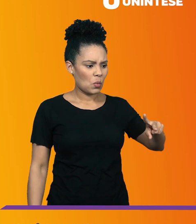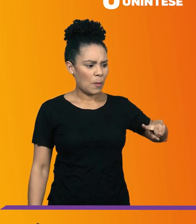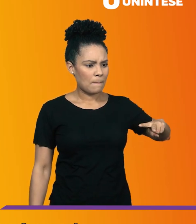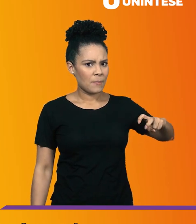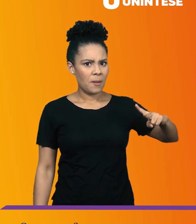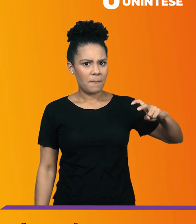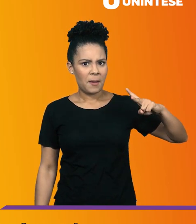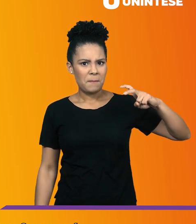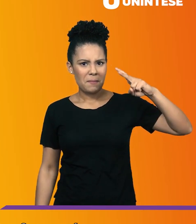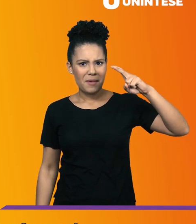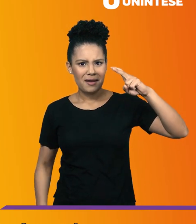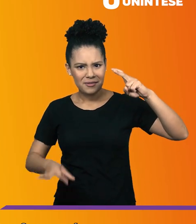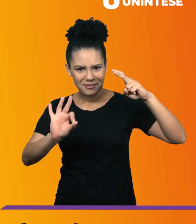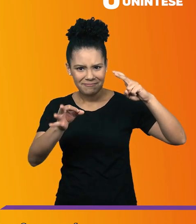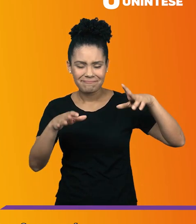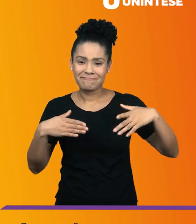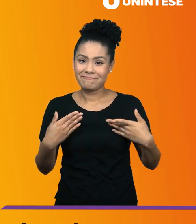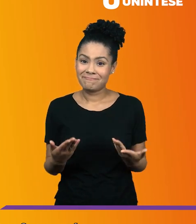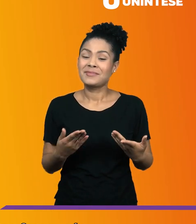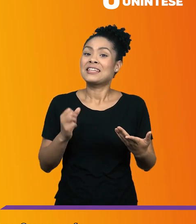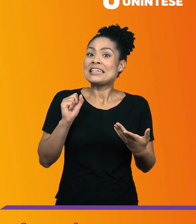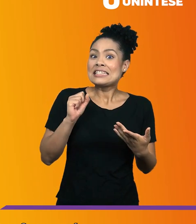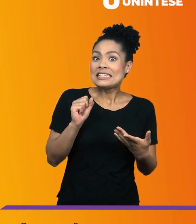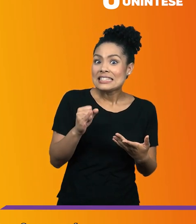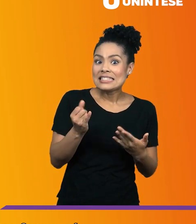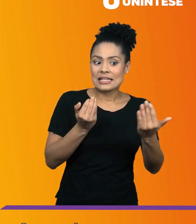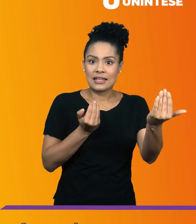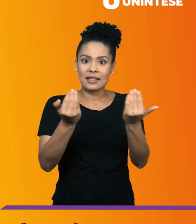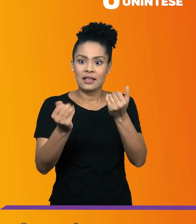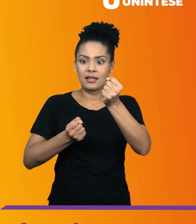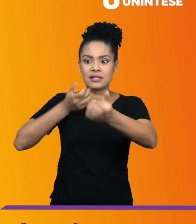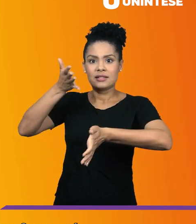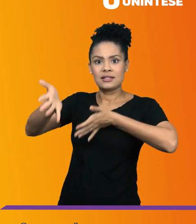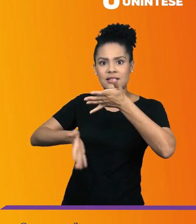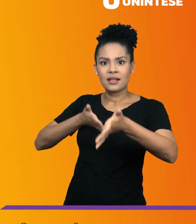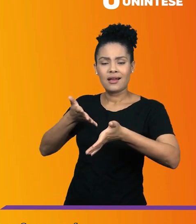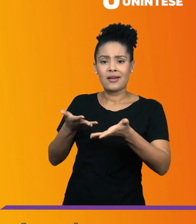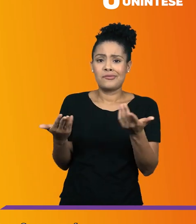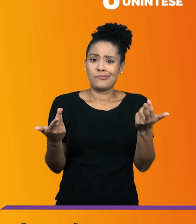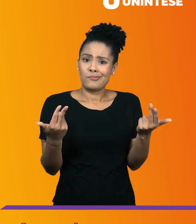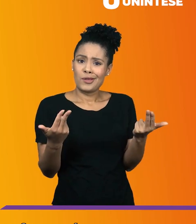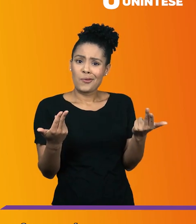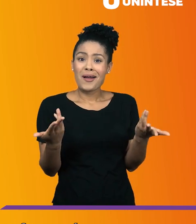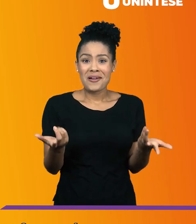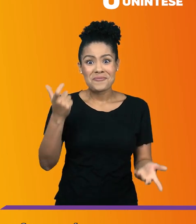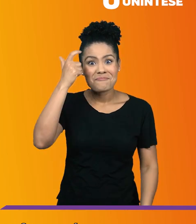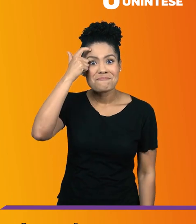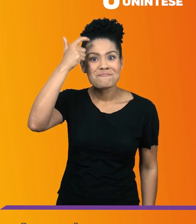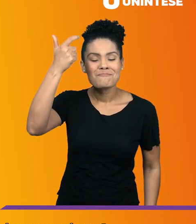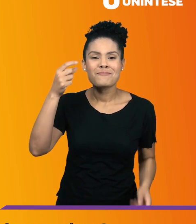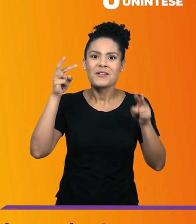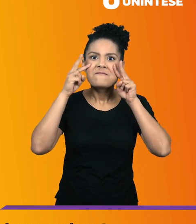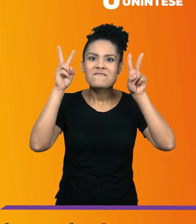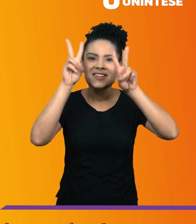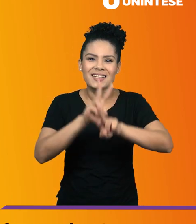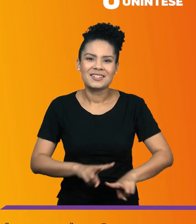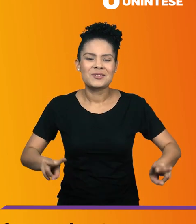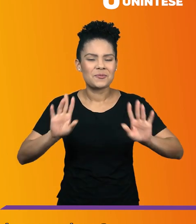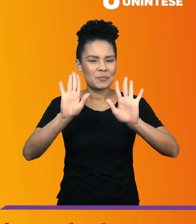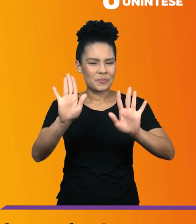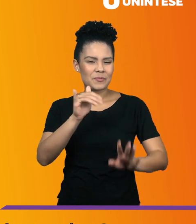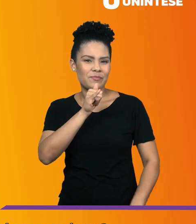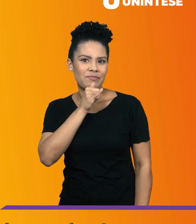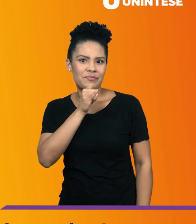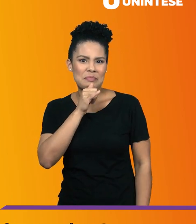Correto? Então, se a gente for sinalizar essa frase, nós faremos a mesma coisa. Pense visualmente. Eu vou colocar